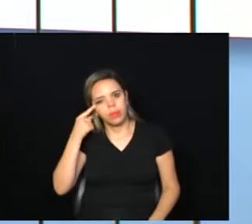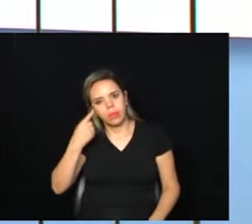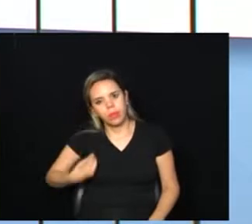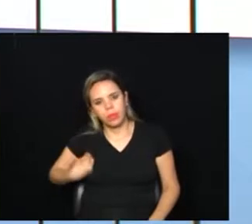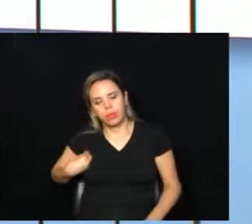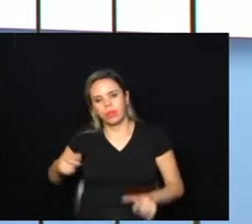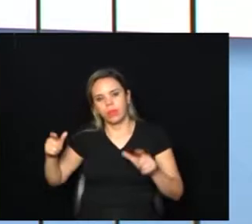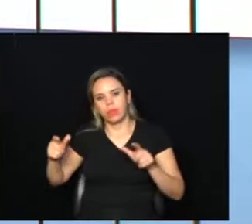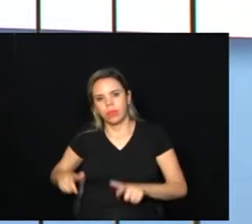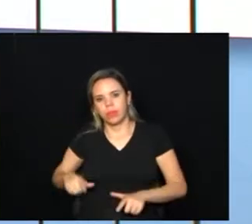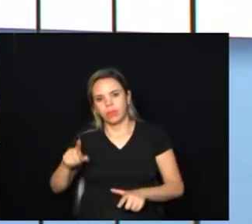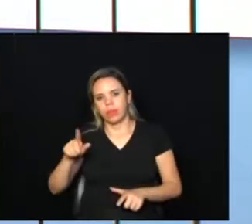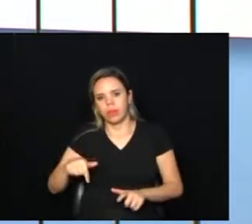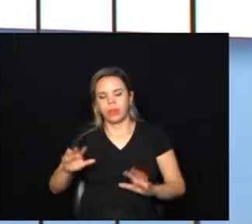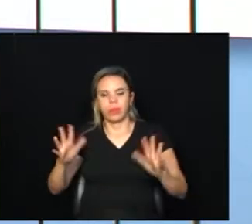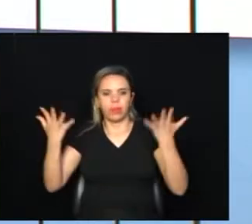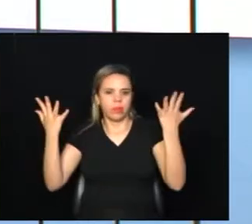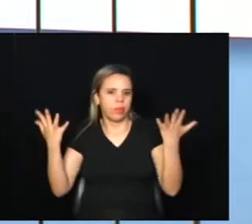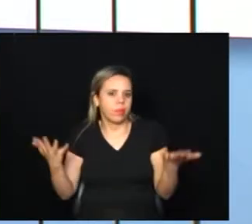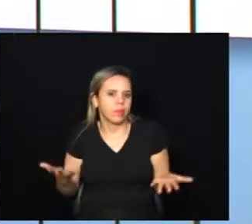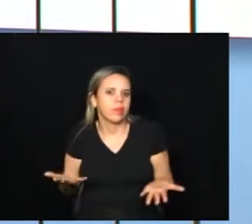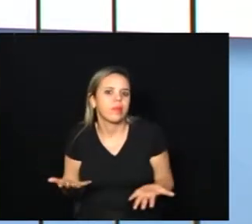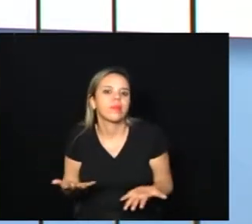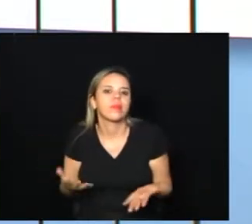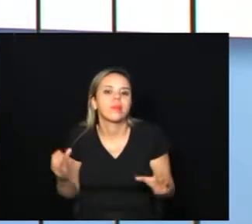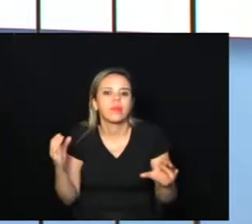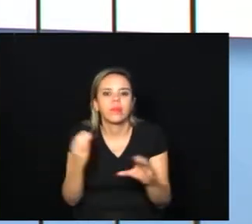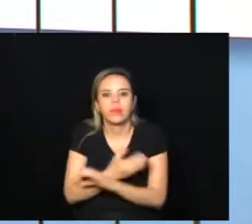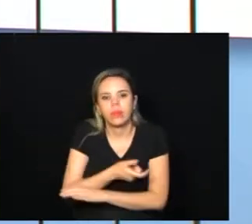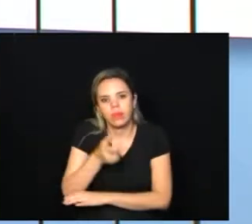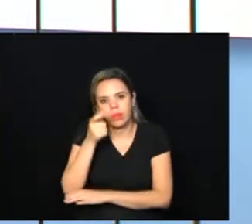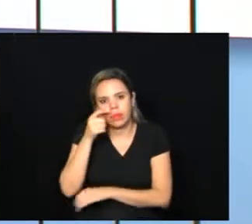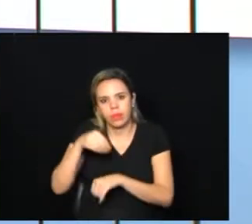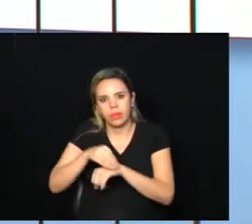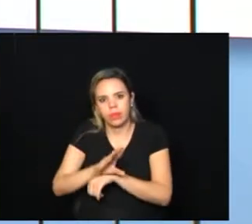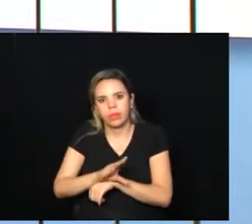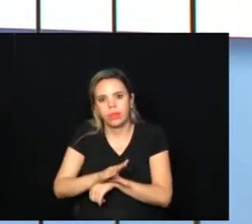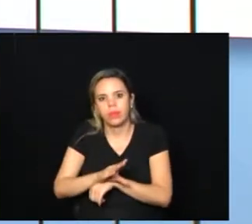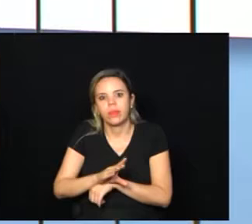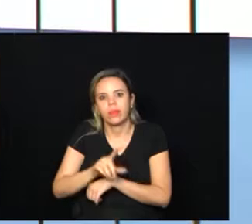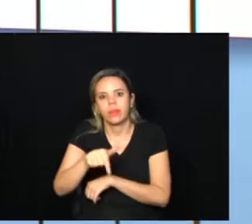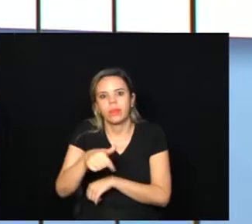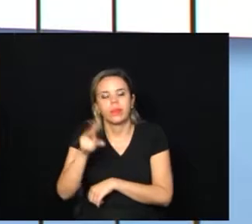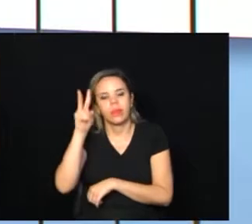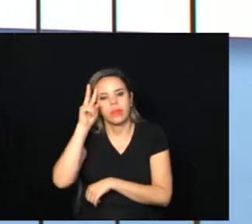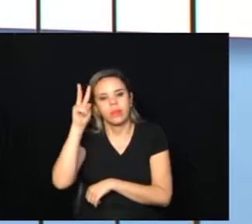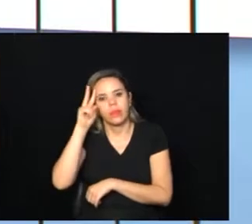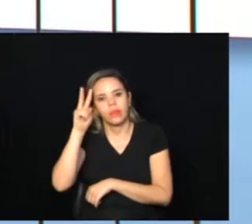no local para este evento e a cobertura completa nós vamos trazer na